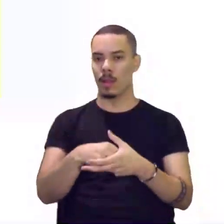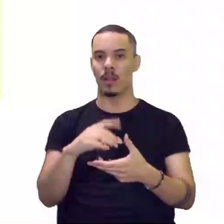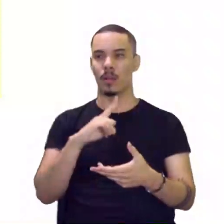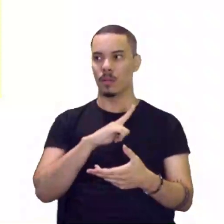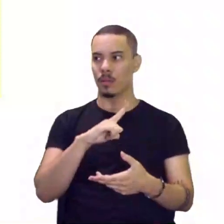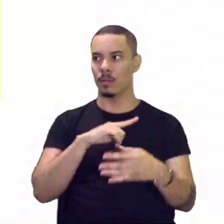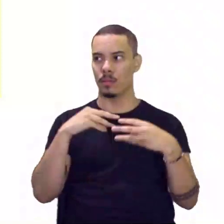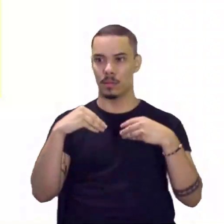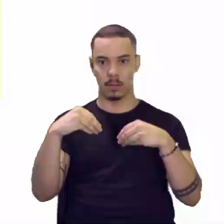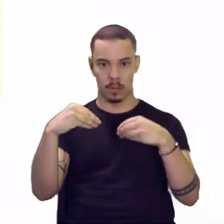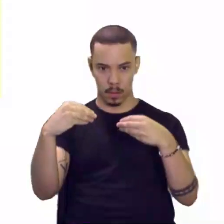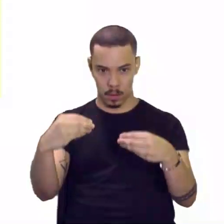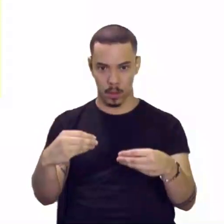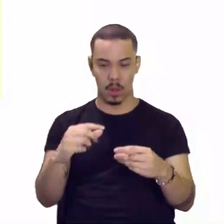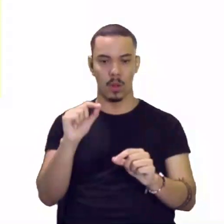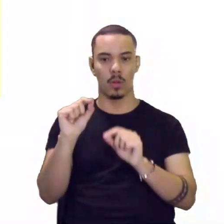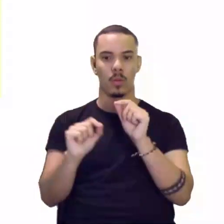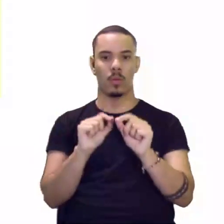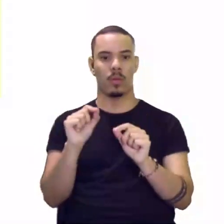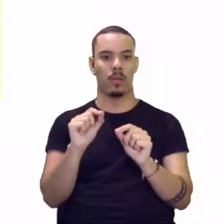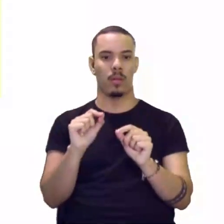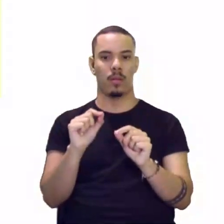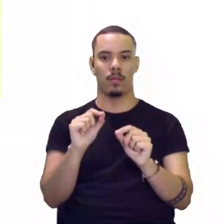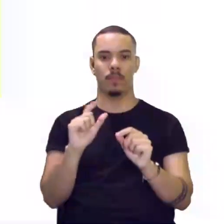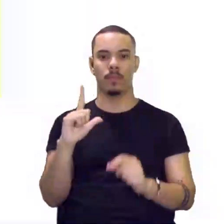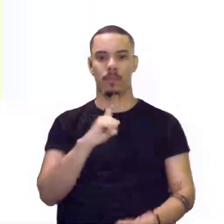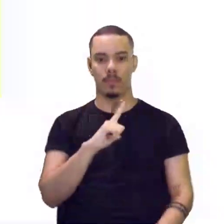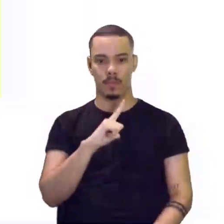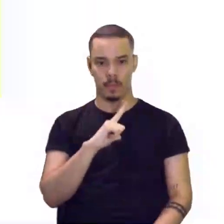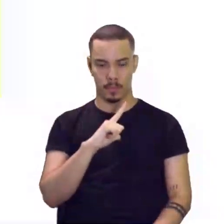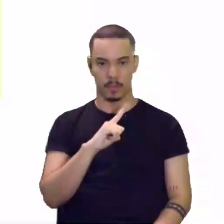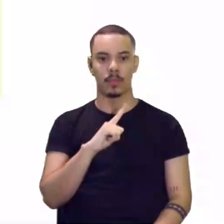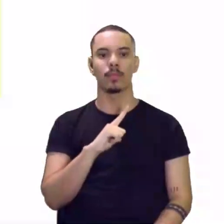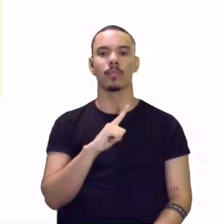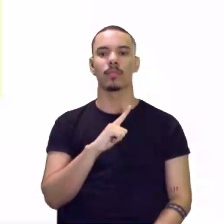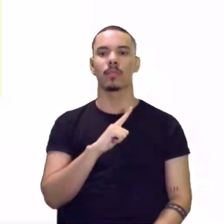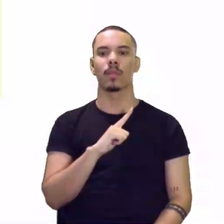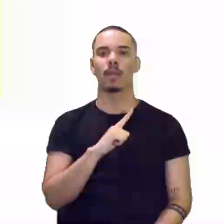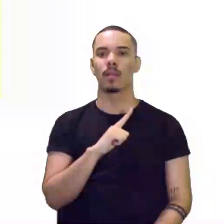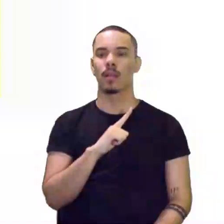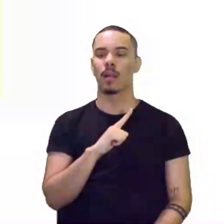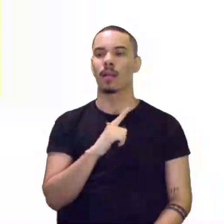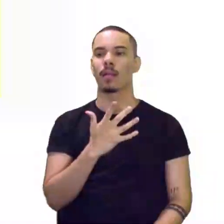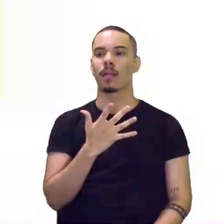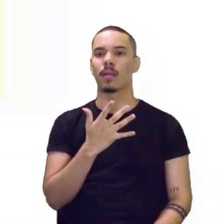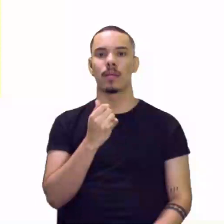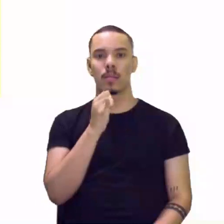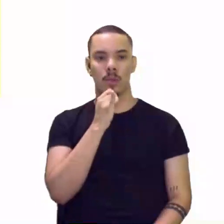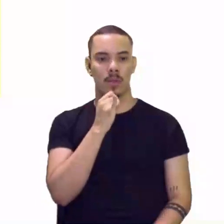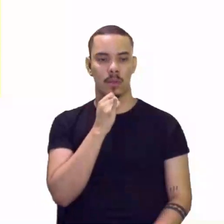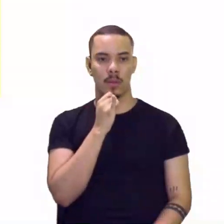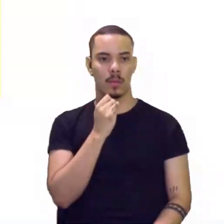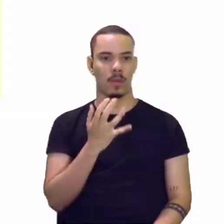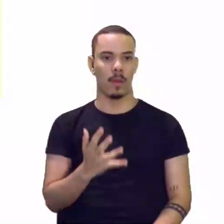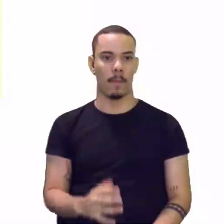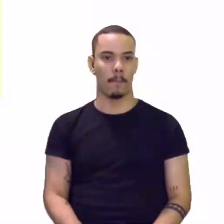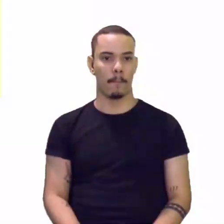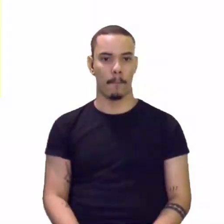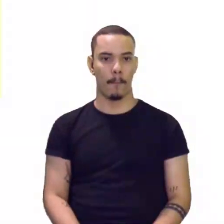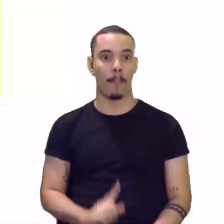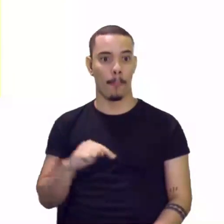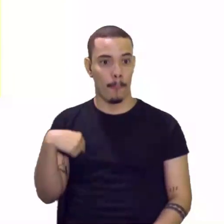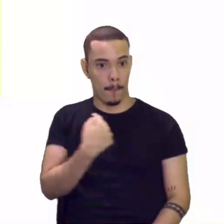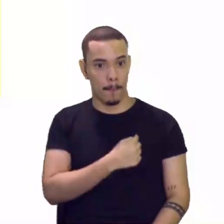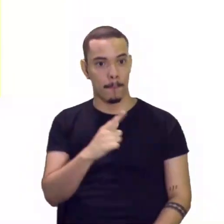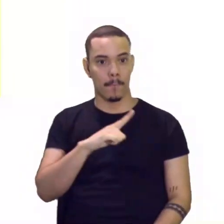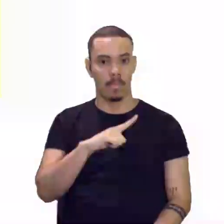vai ter o que dentro desse território? A questão, né, professor Jorge, que, por exemplo, nós temos aí